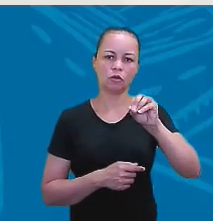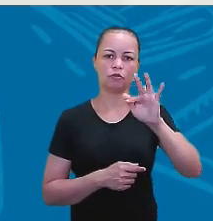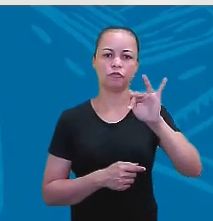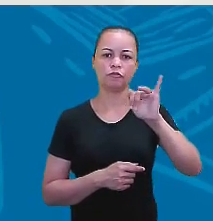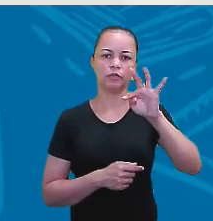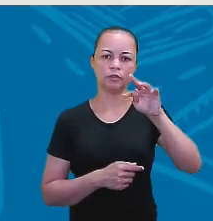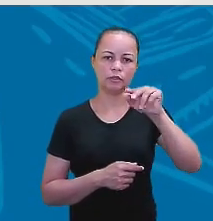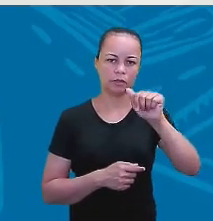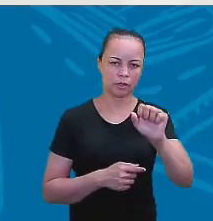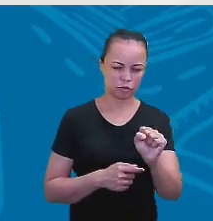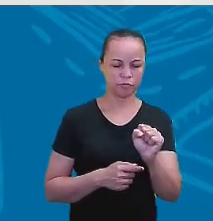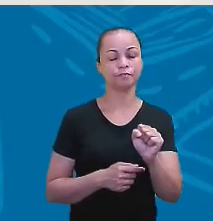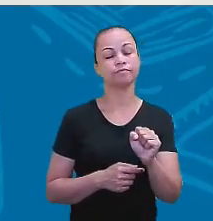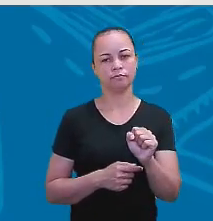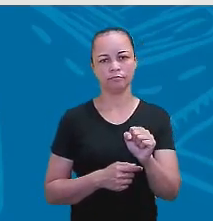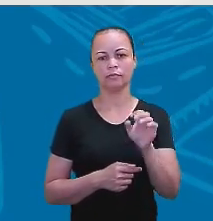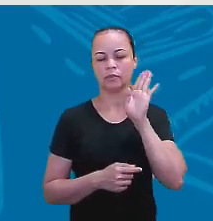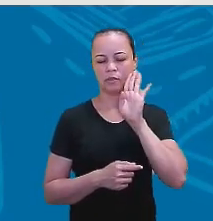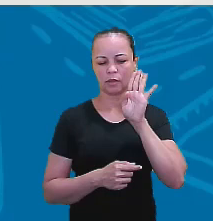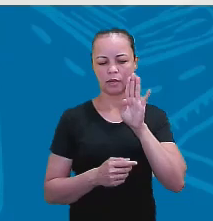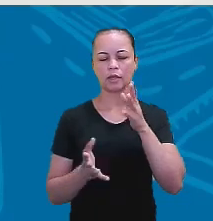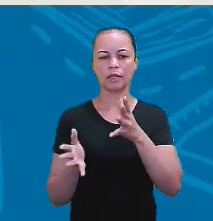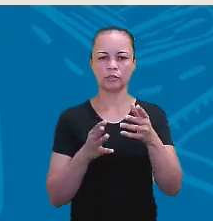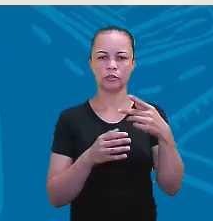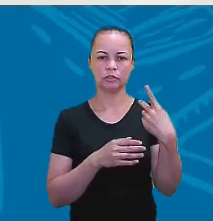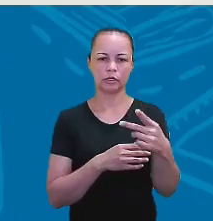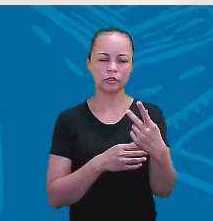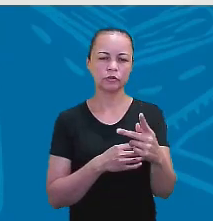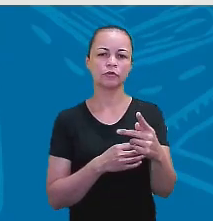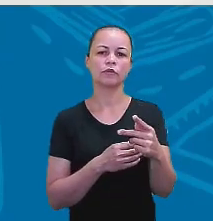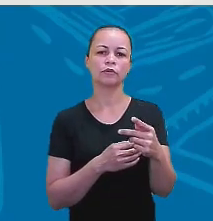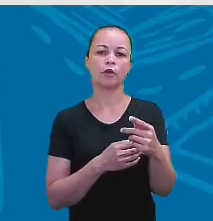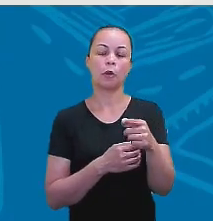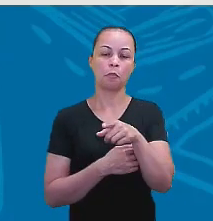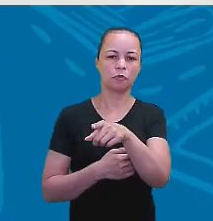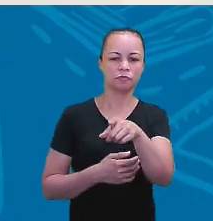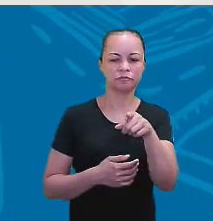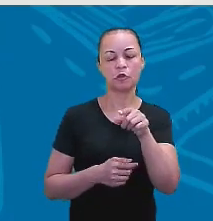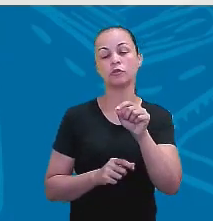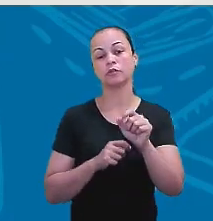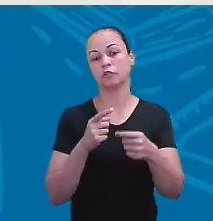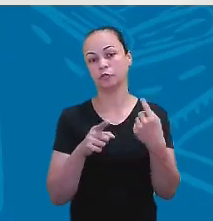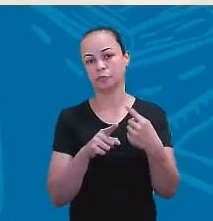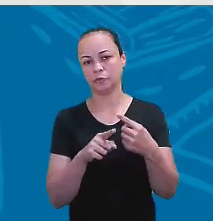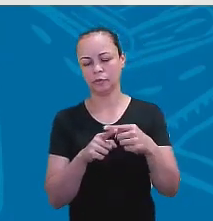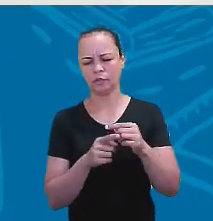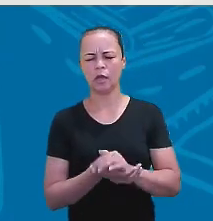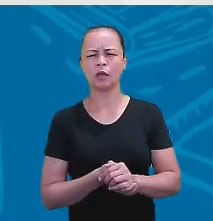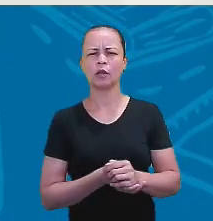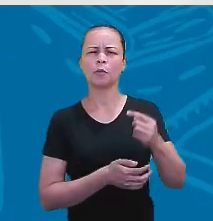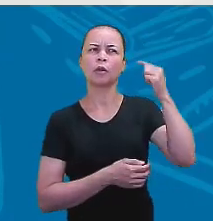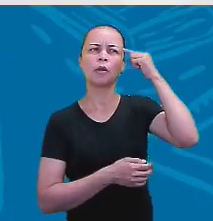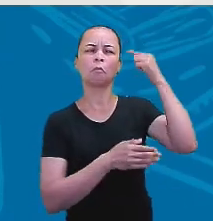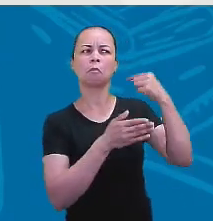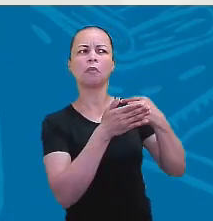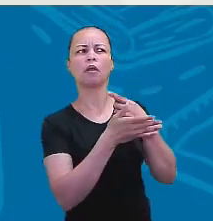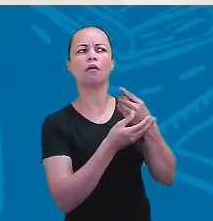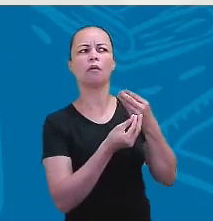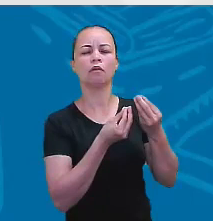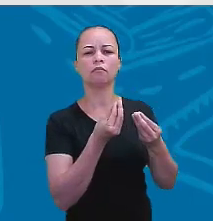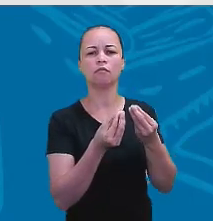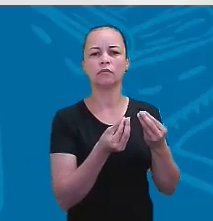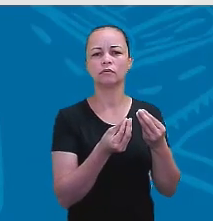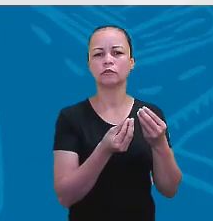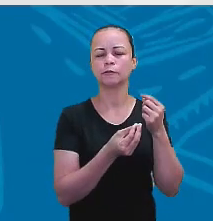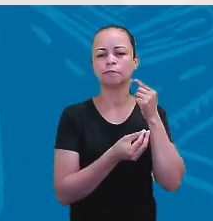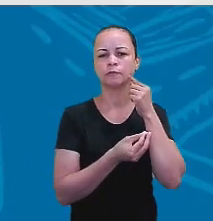gente. É que isso aqui tudo está sendo feito por você. Por quê? Você pode estar se perguntando, mas por que por você? Está sendo feito por